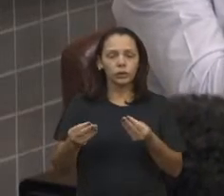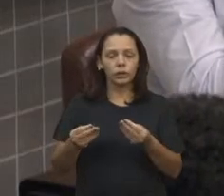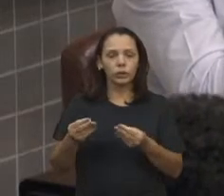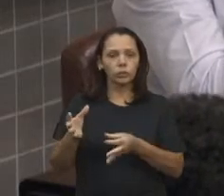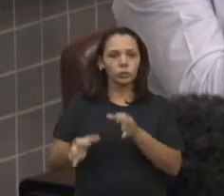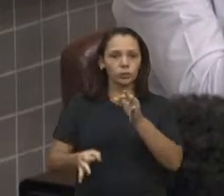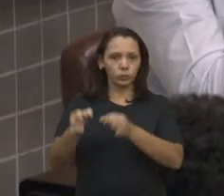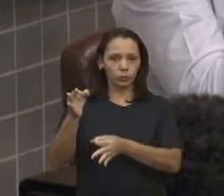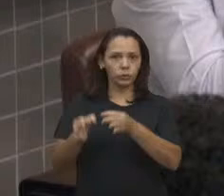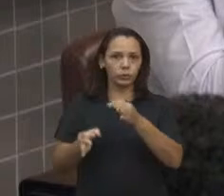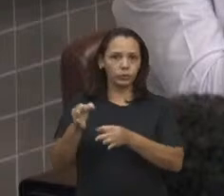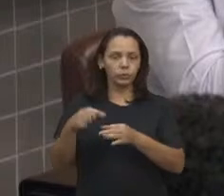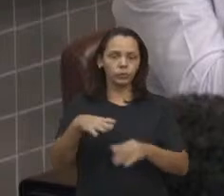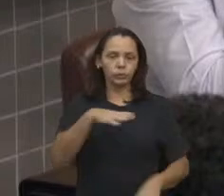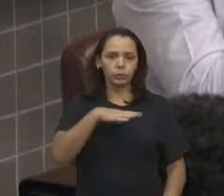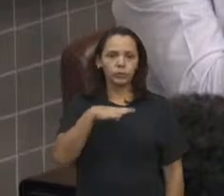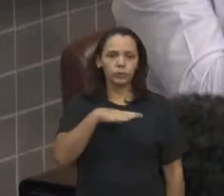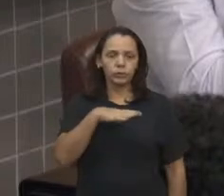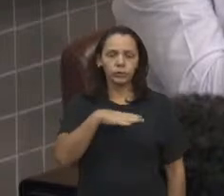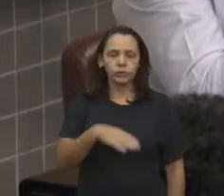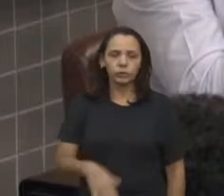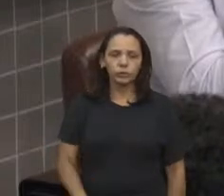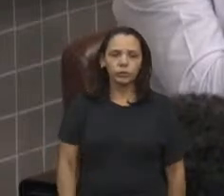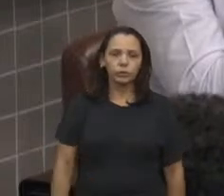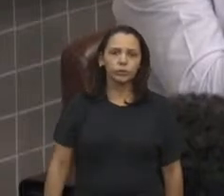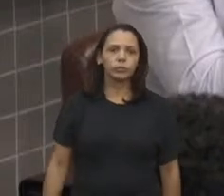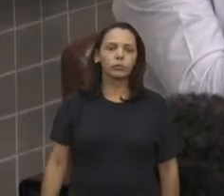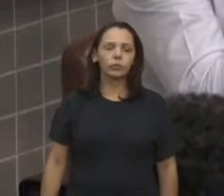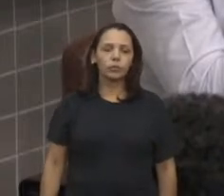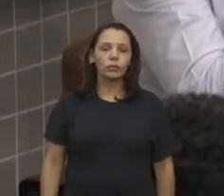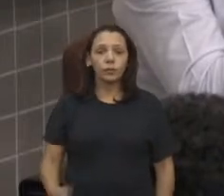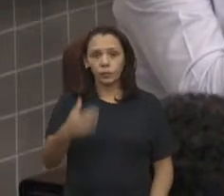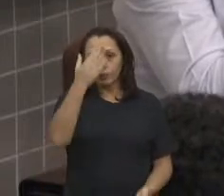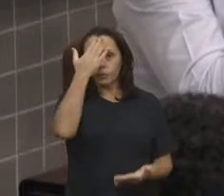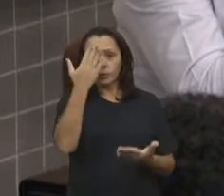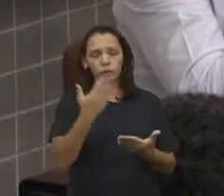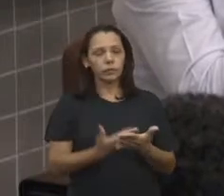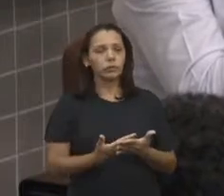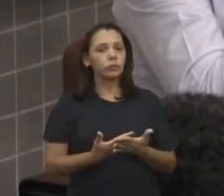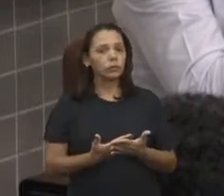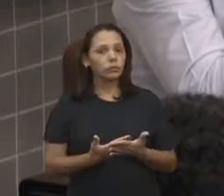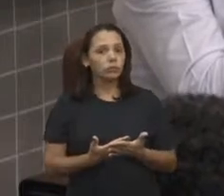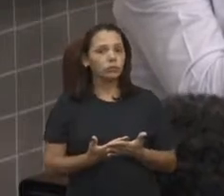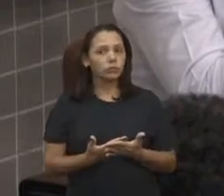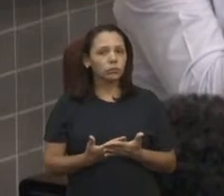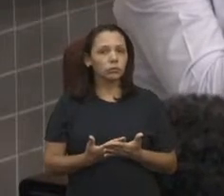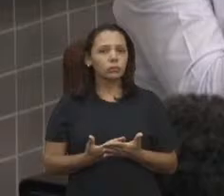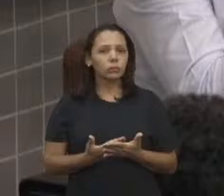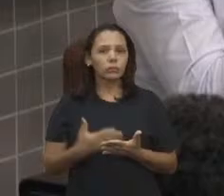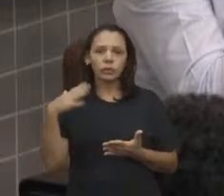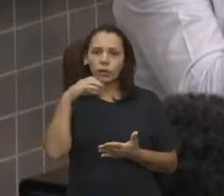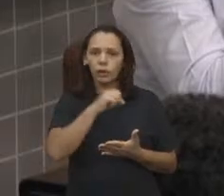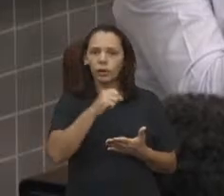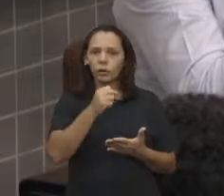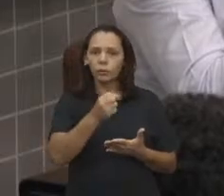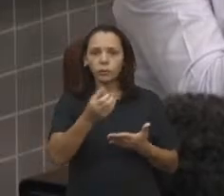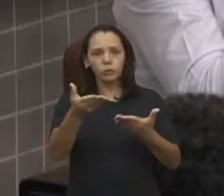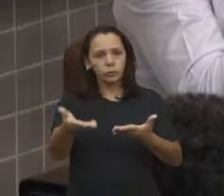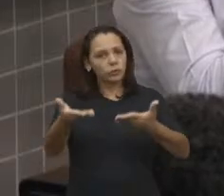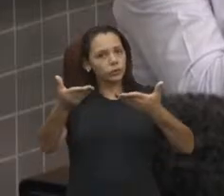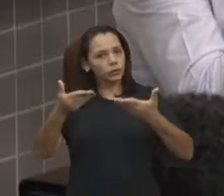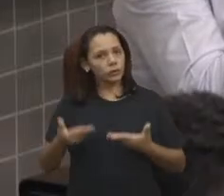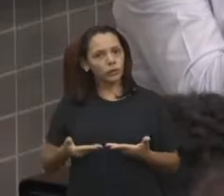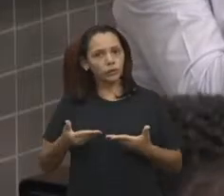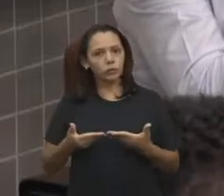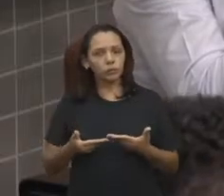jurídica do município, né? E eu acredito que isso deva vir muito breve para cá, não é algo do